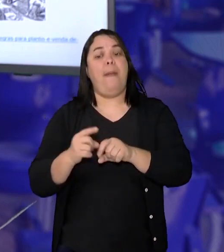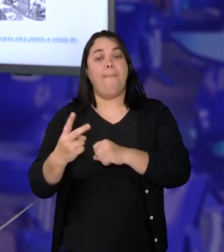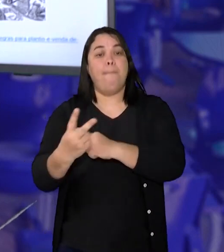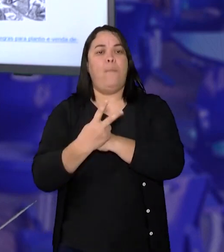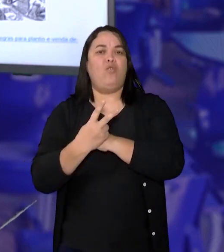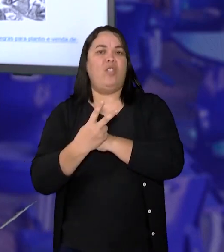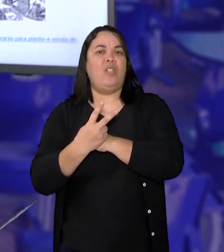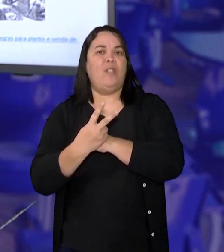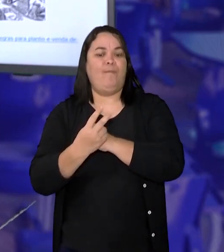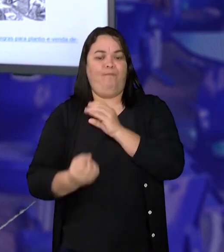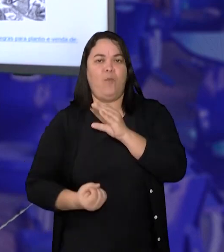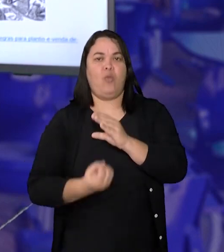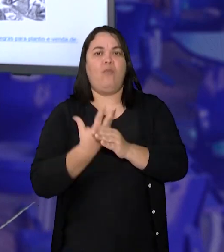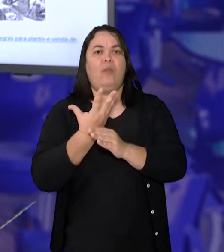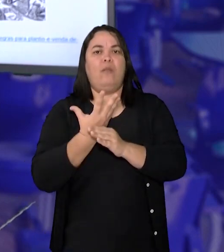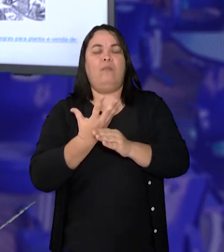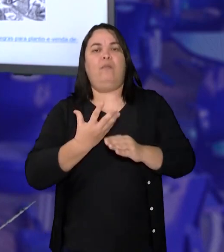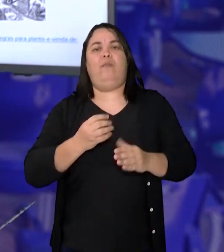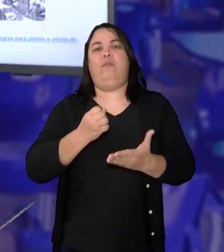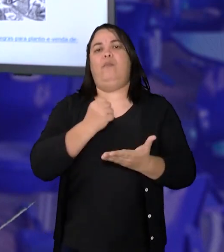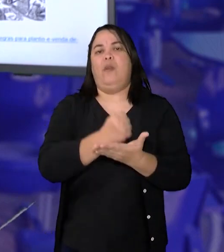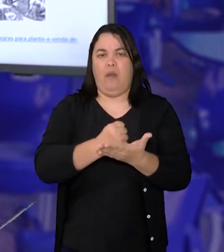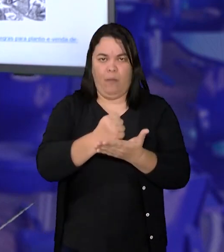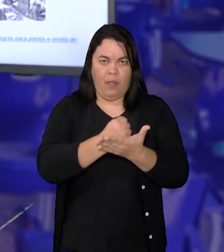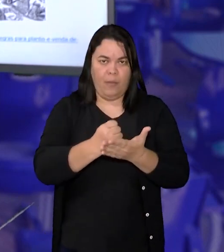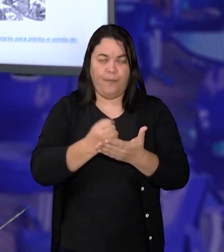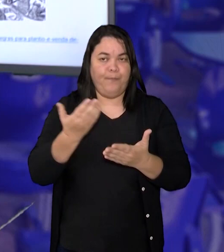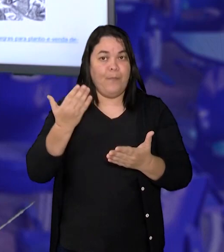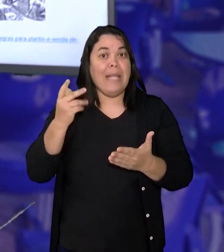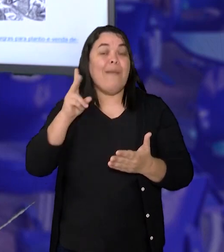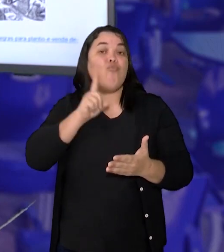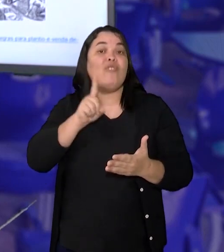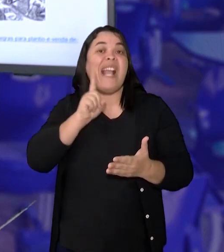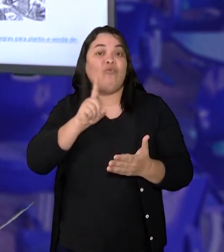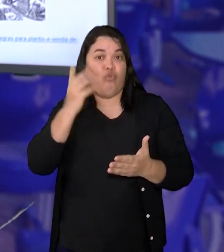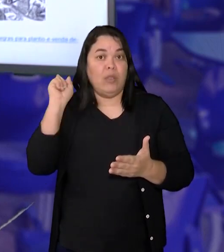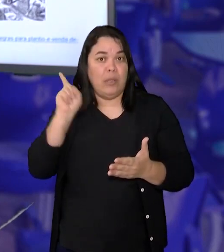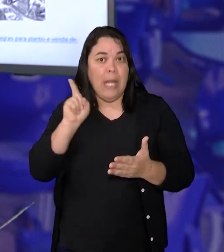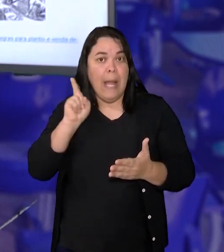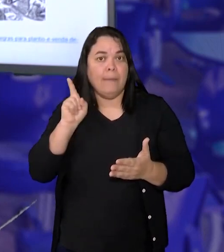para criar um remédio. A gente observa, por exemplo, lá nos Estados